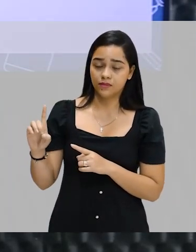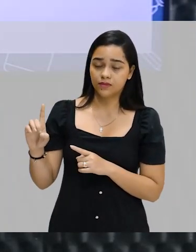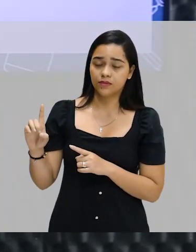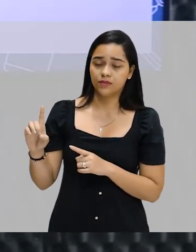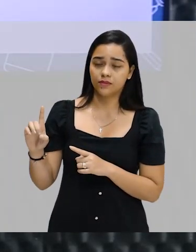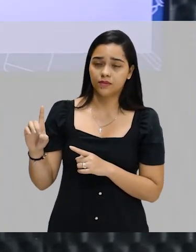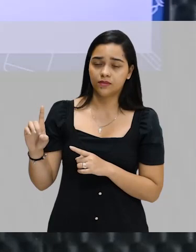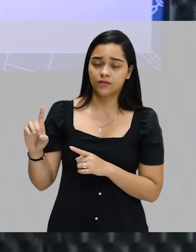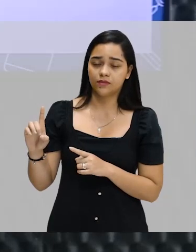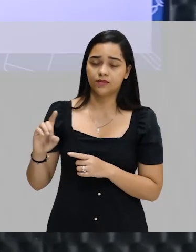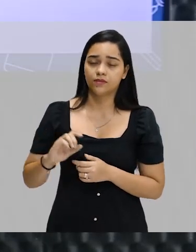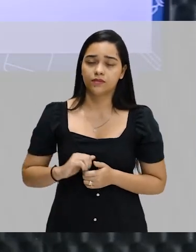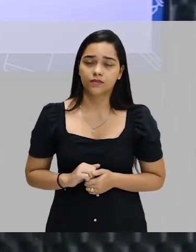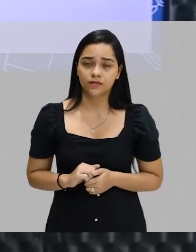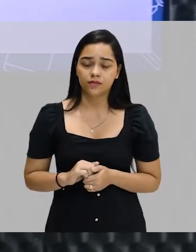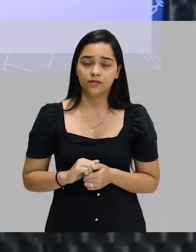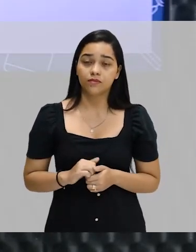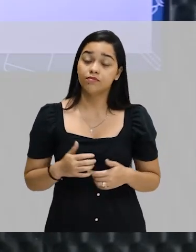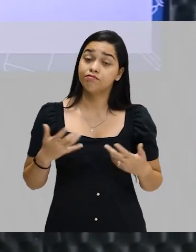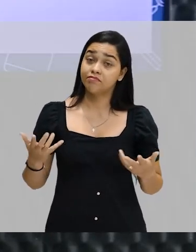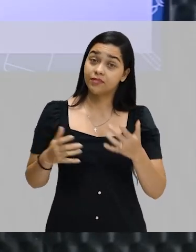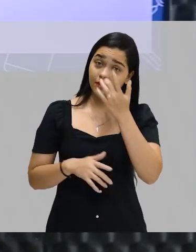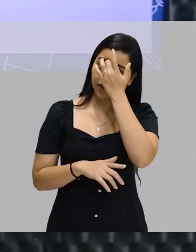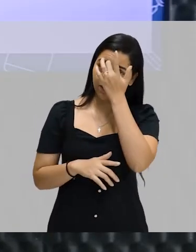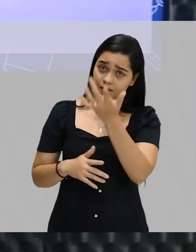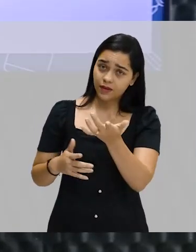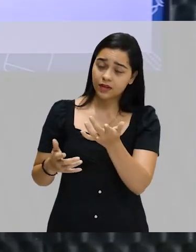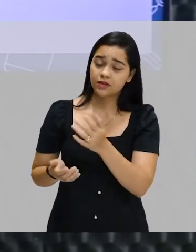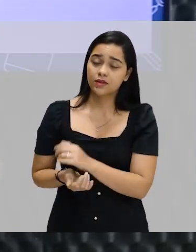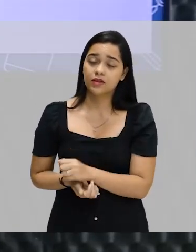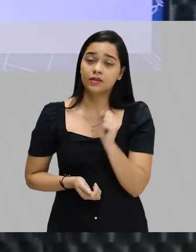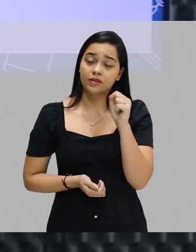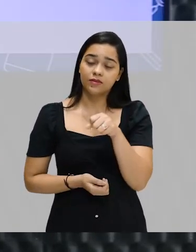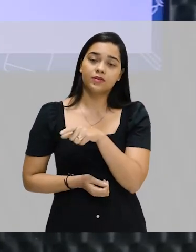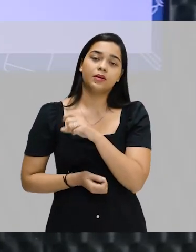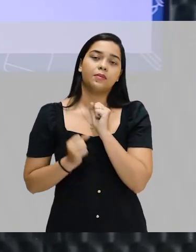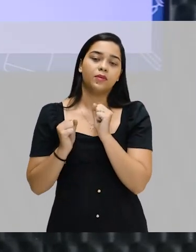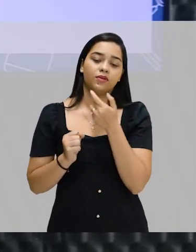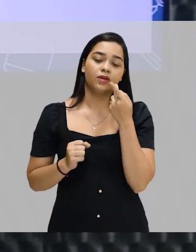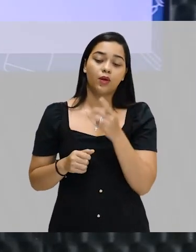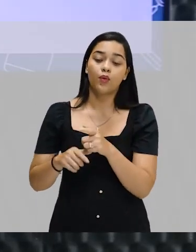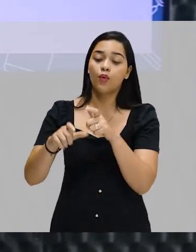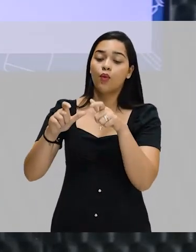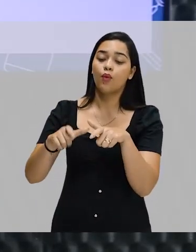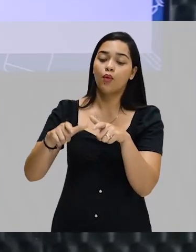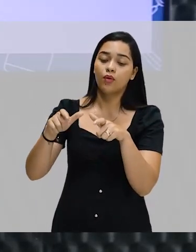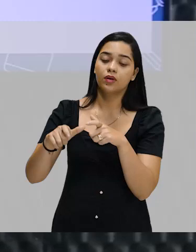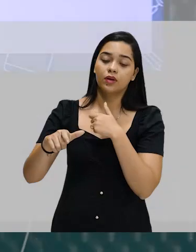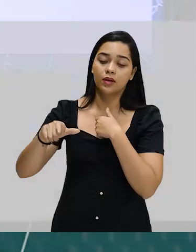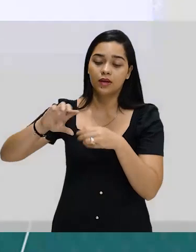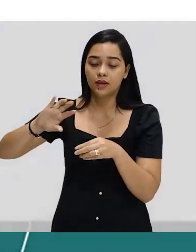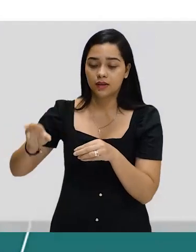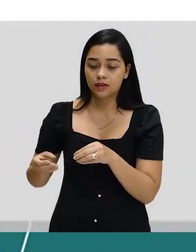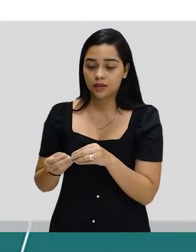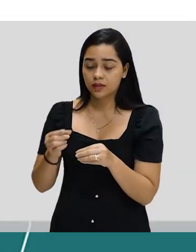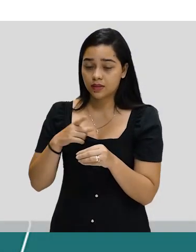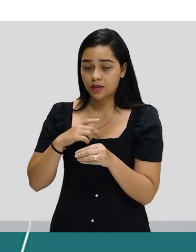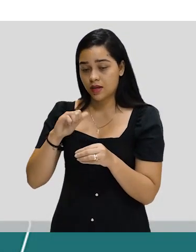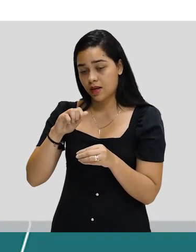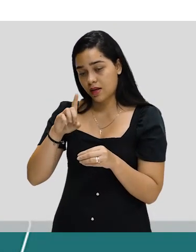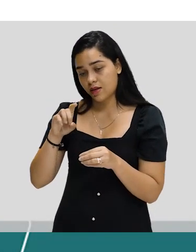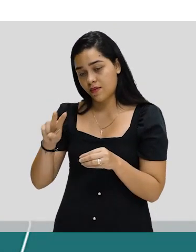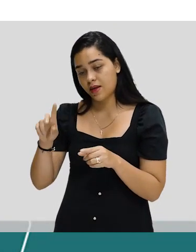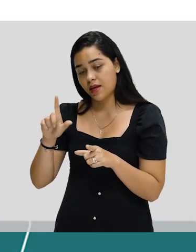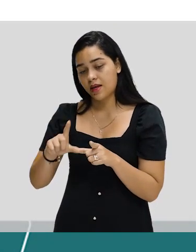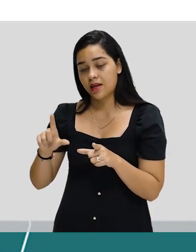Sim, o curto tempo já passou. Fácil? Claro, você vai dizer onde eu acrescentei somente advérbios,